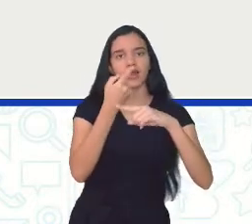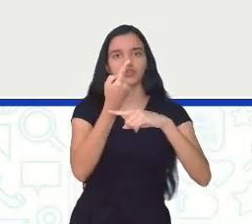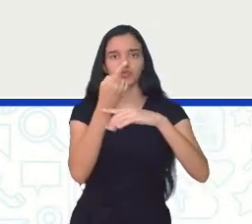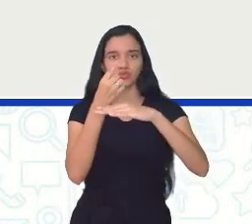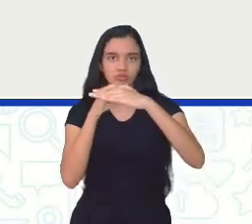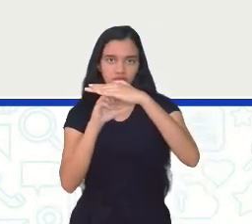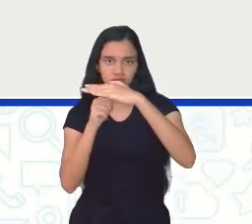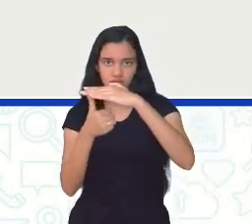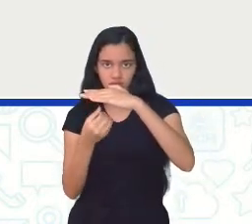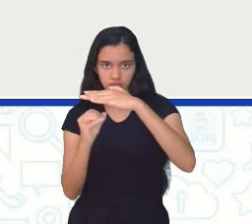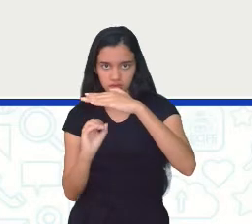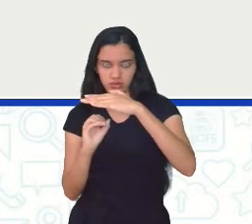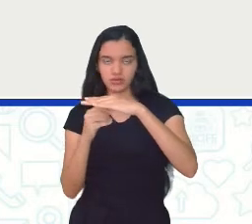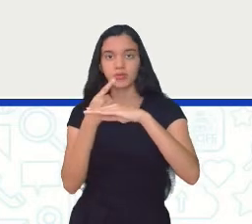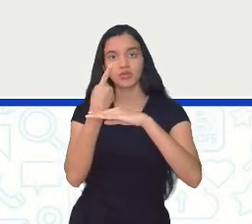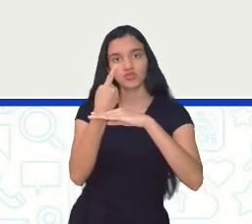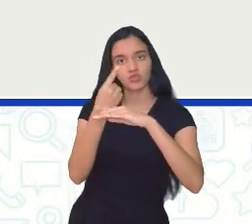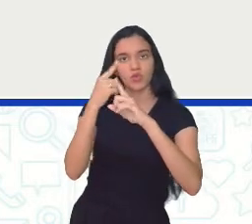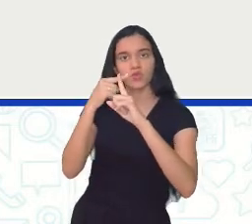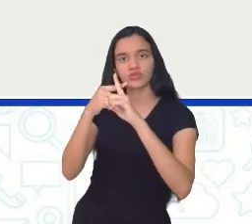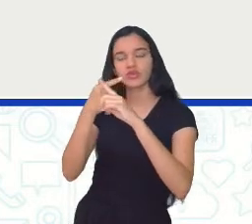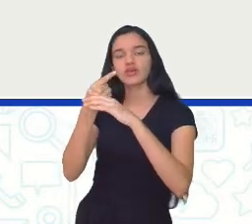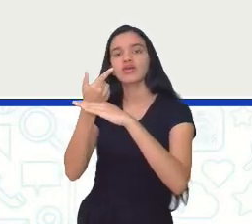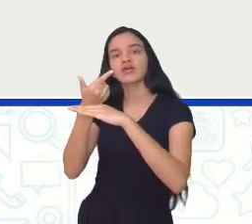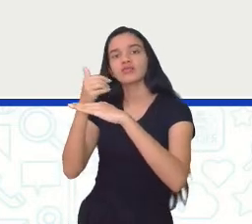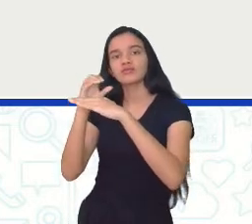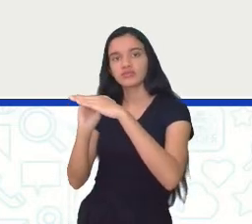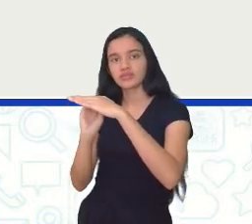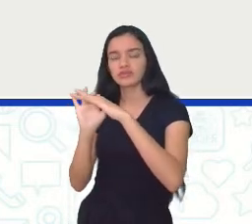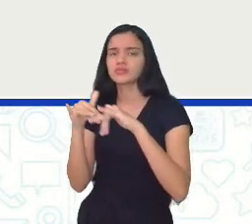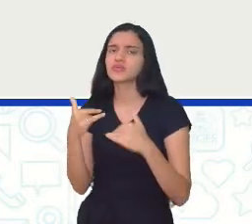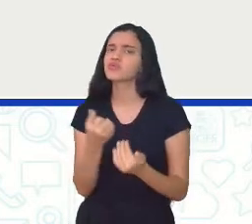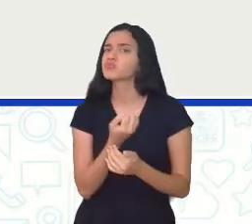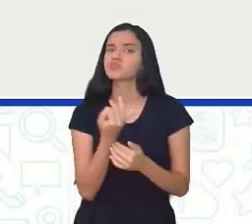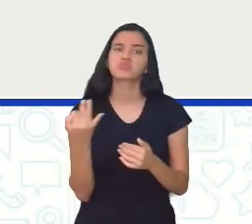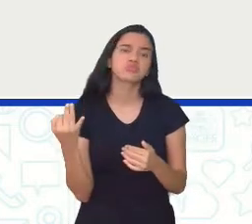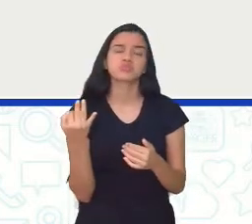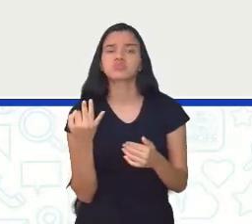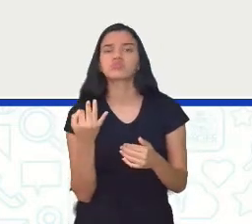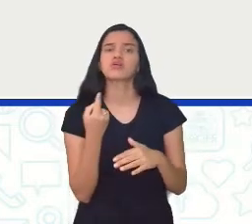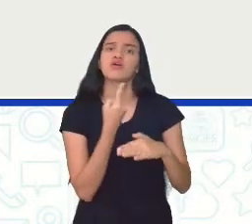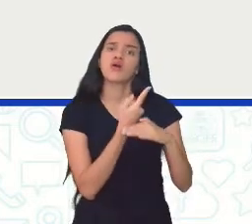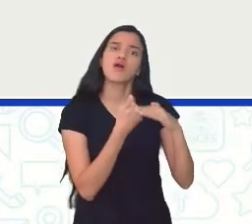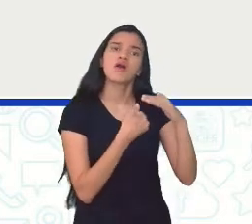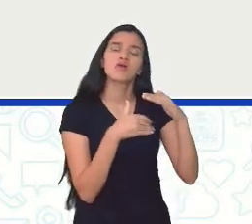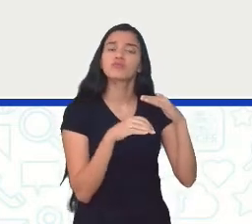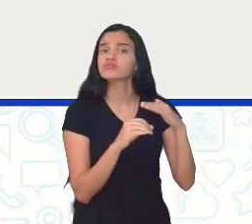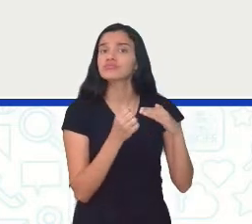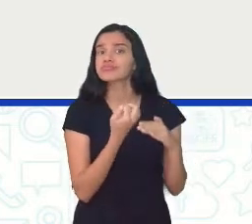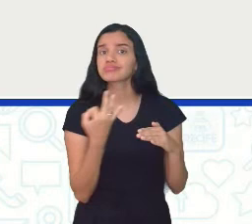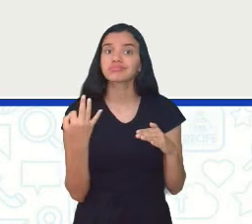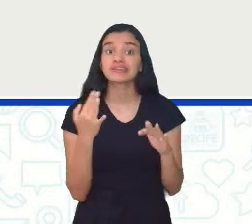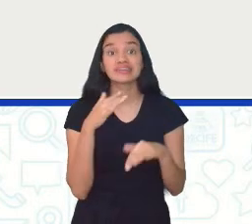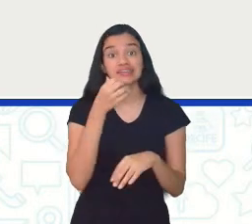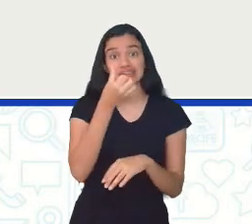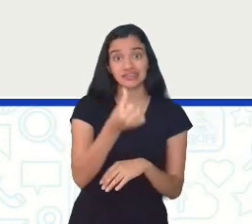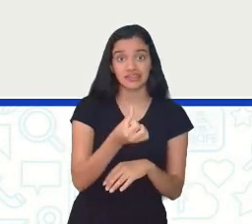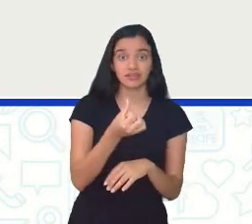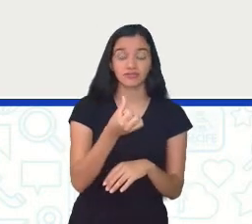décimo, mais 1 décimo, mais 1 décimo, mais 1 décimo. Quantos 1 décimos eu contei?